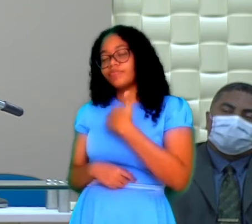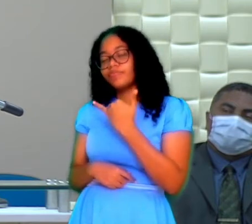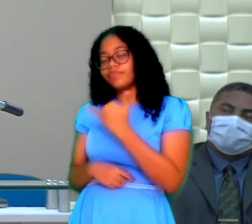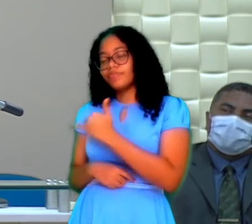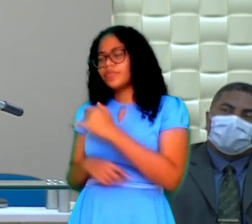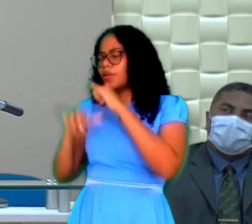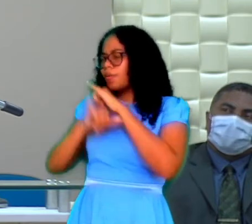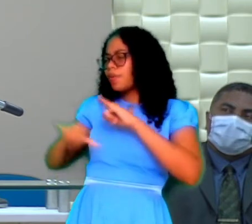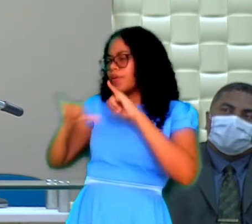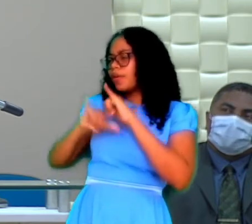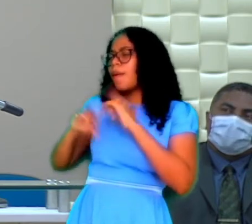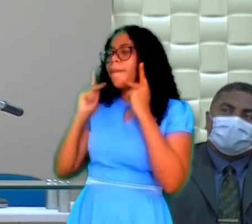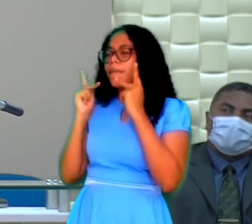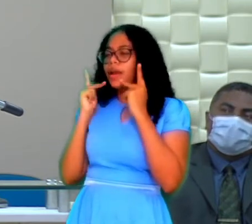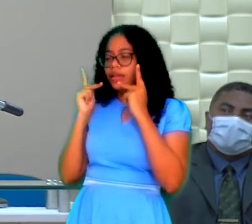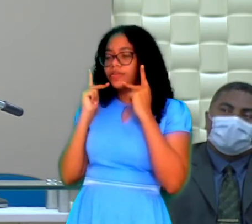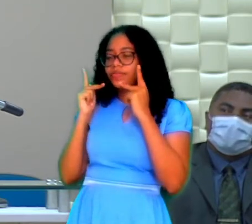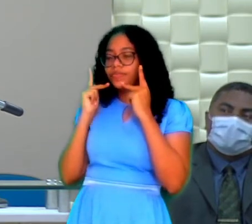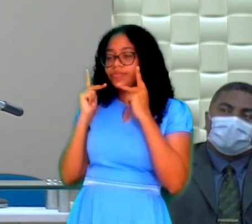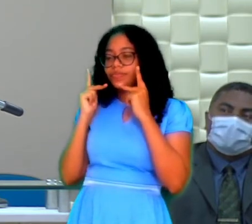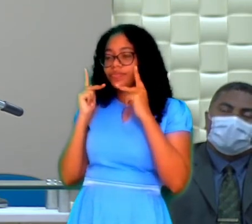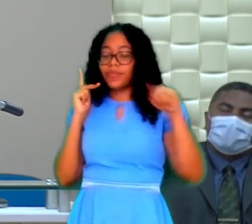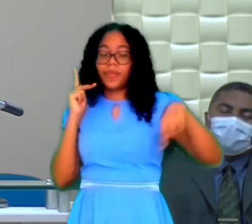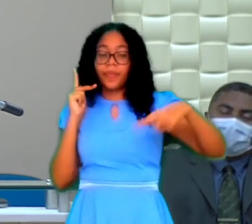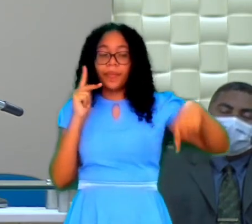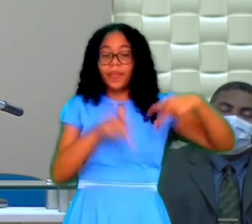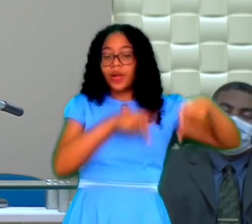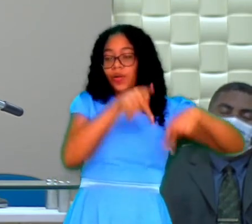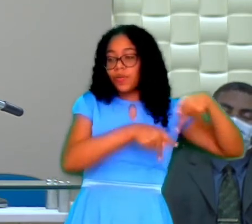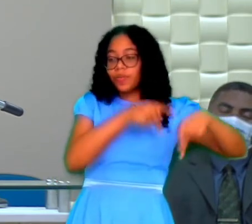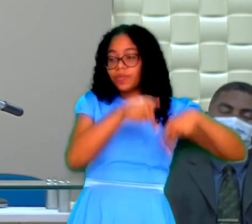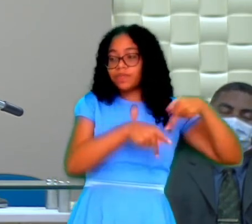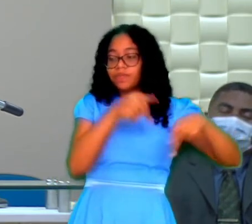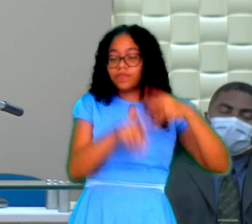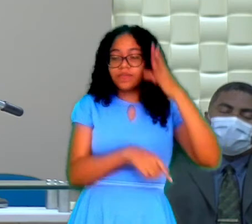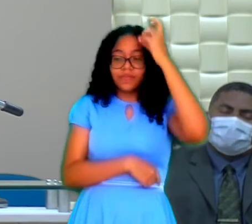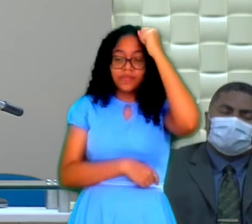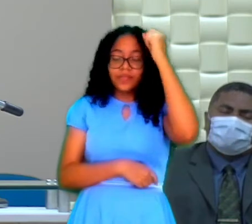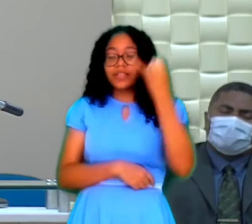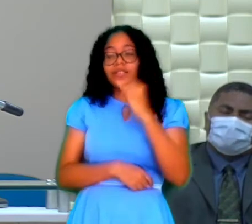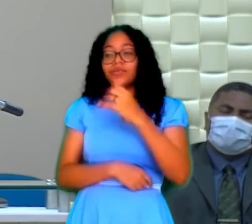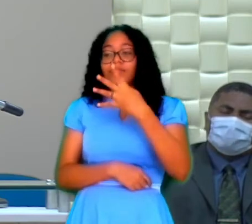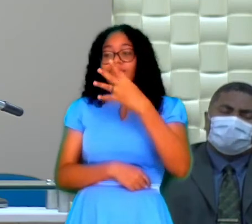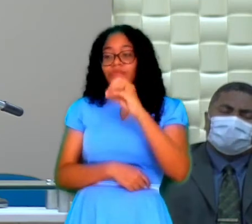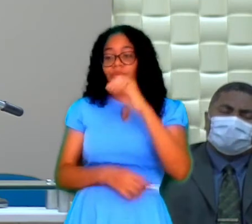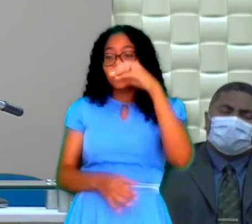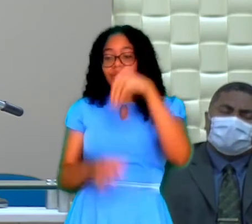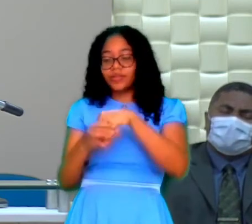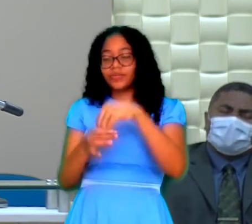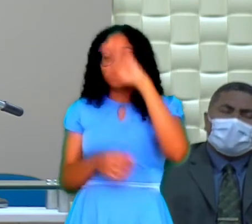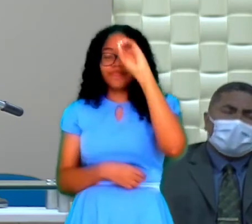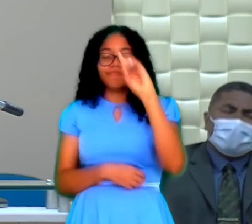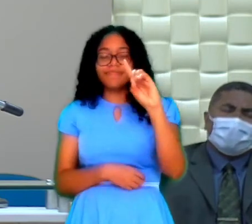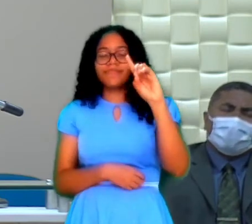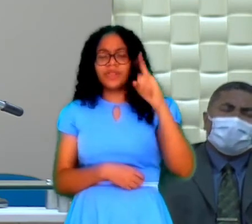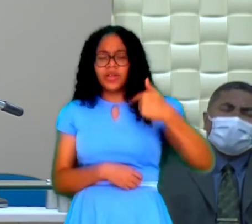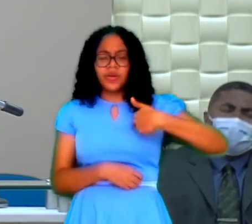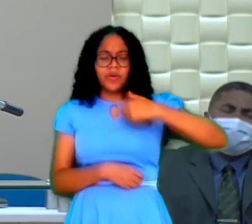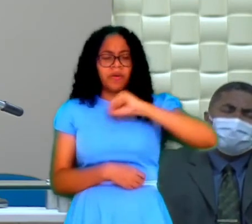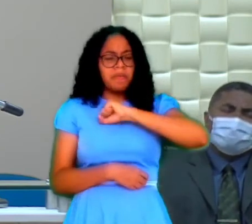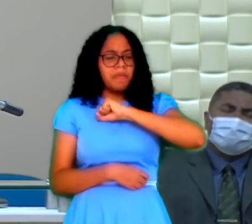Você pode até pensar tudo isso e reconhecer tudo isso, mas nunca ponha na sua cabeça: vou tirar a minha